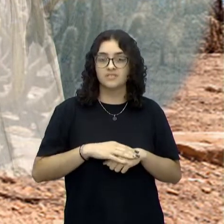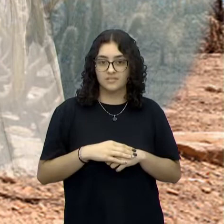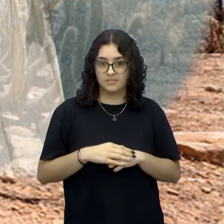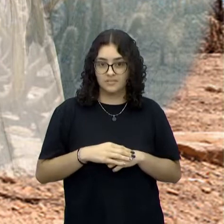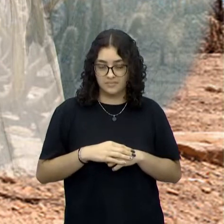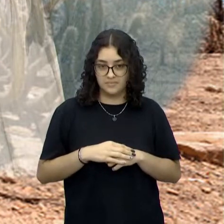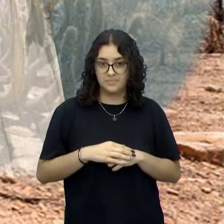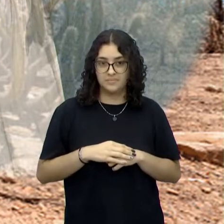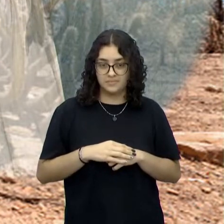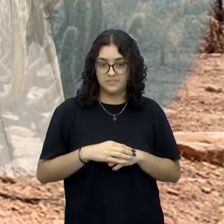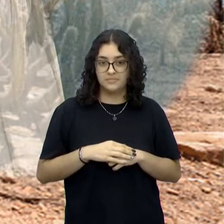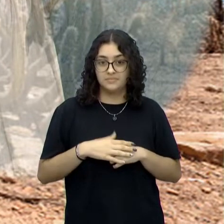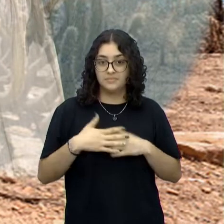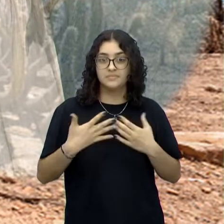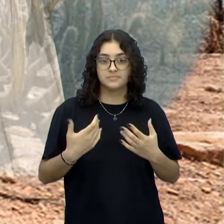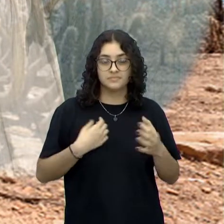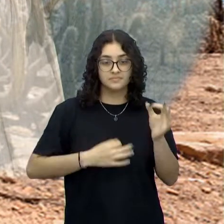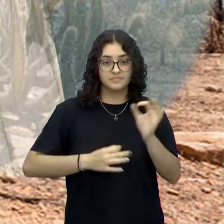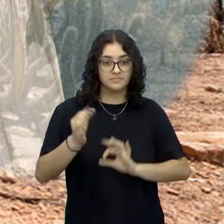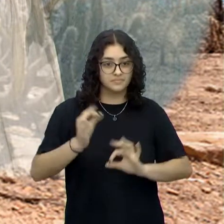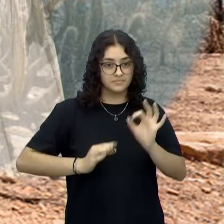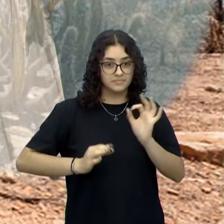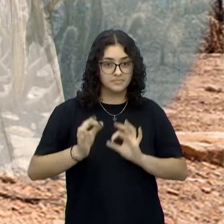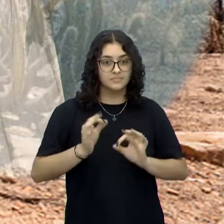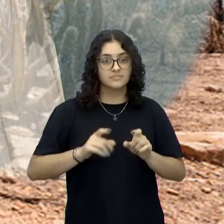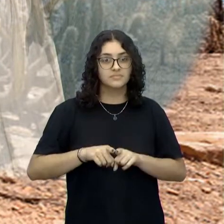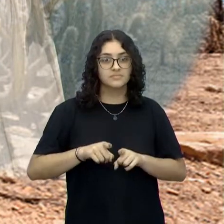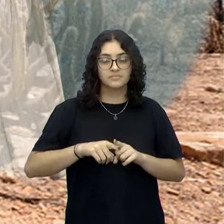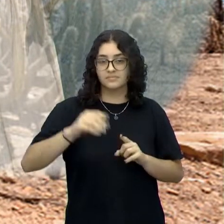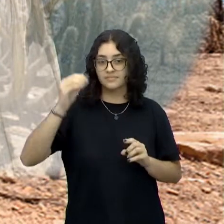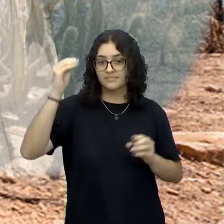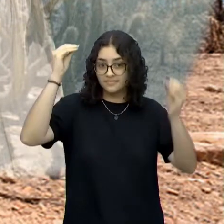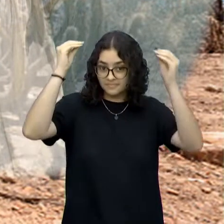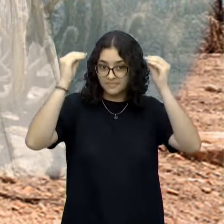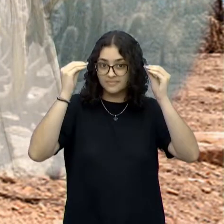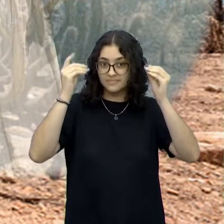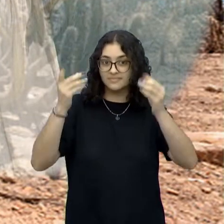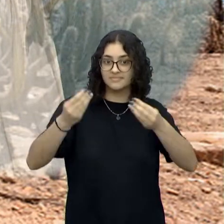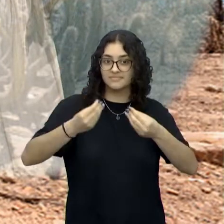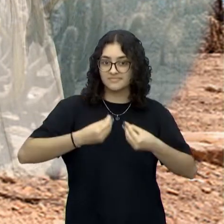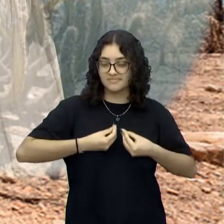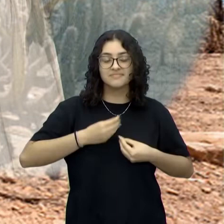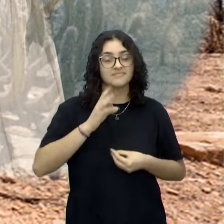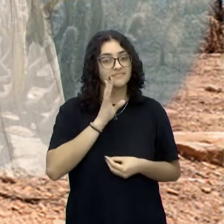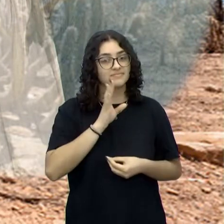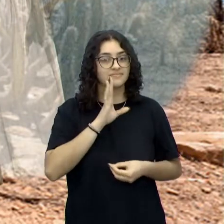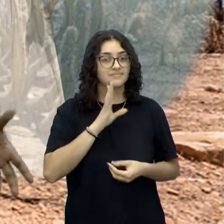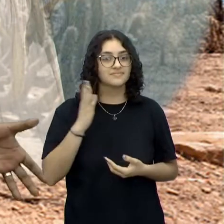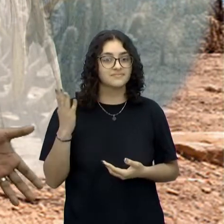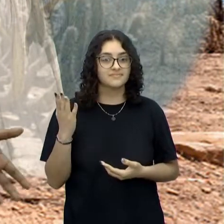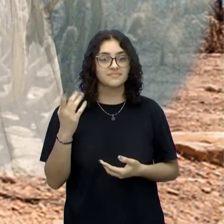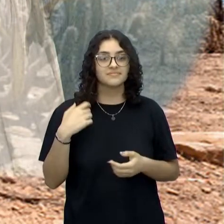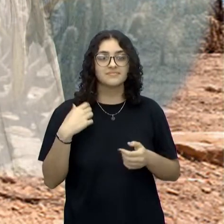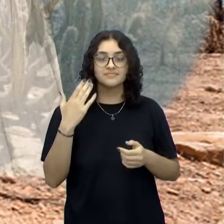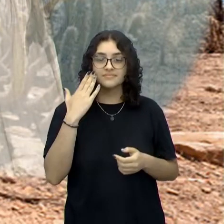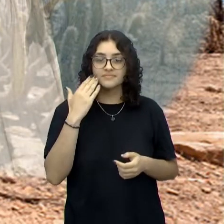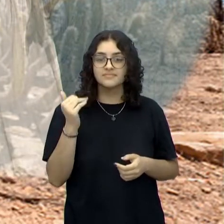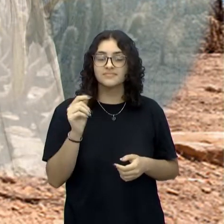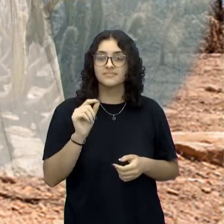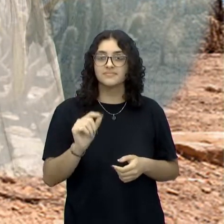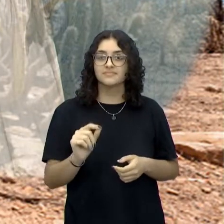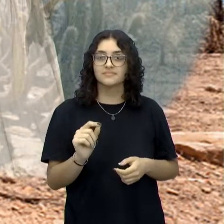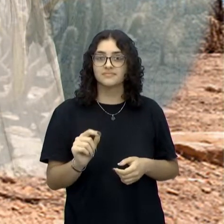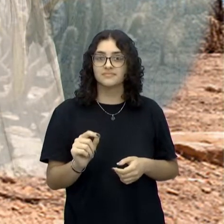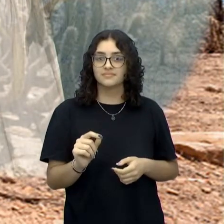uma videoresenha. Então eu preparei algumas coisas aqui, inclusive esse chapeuzinho que a produção me arrumou aqui, ficou bem legal. Eu estou, como vocês podem